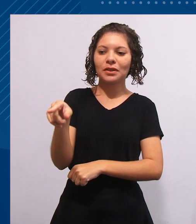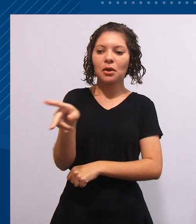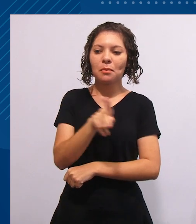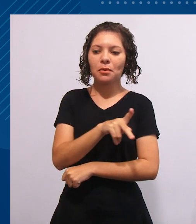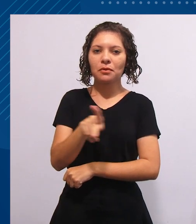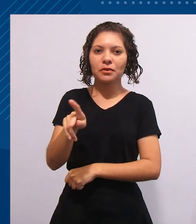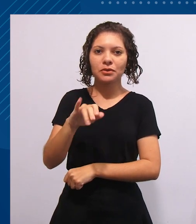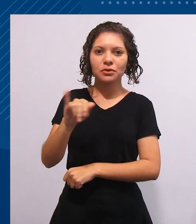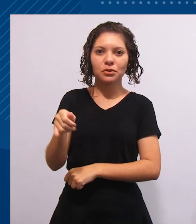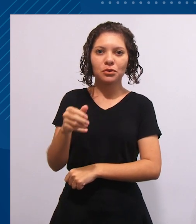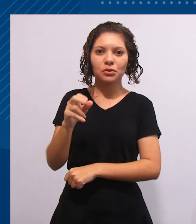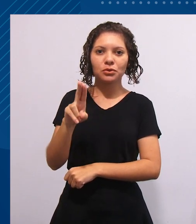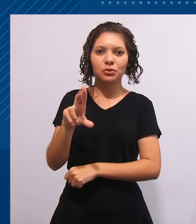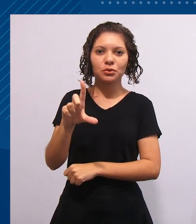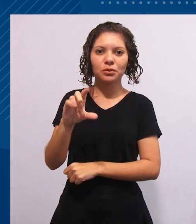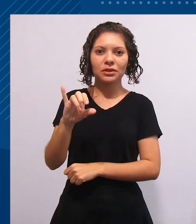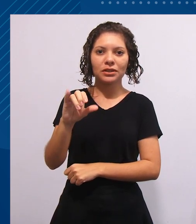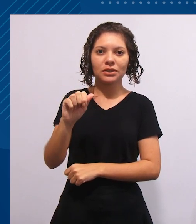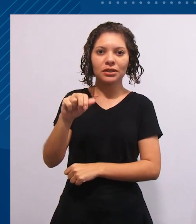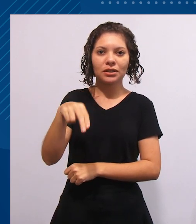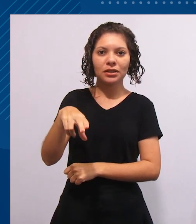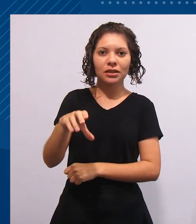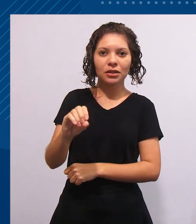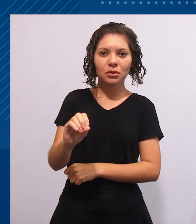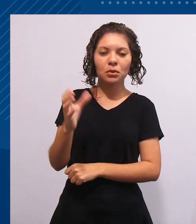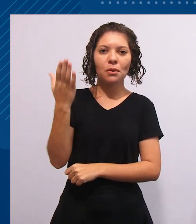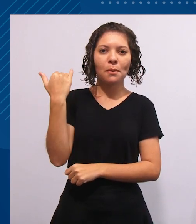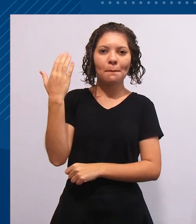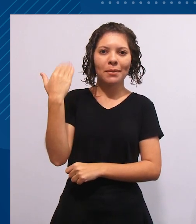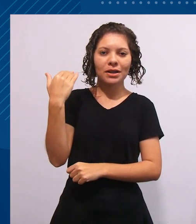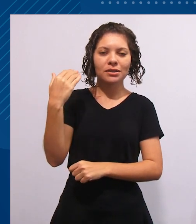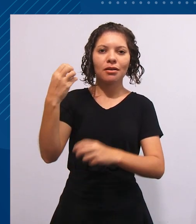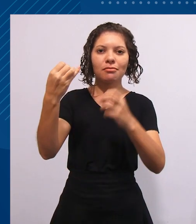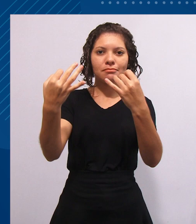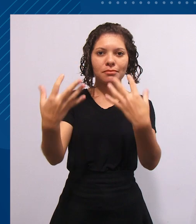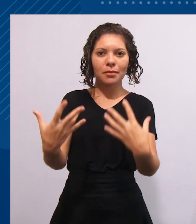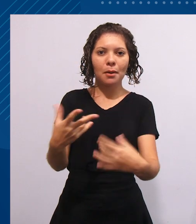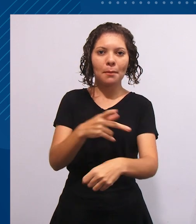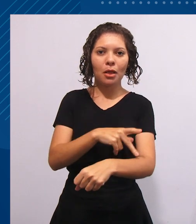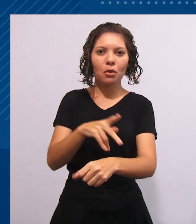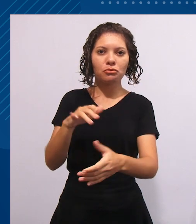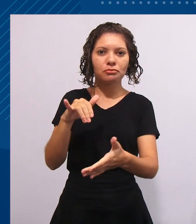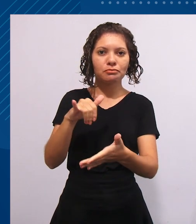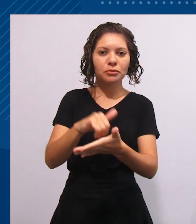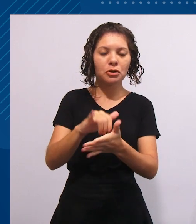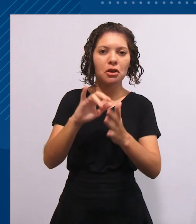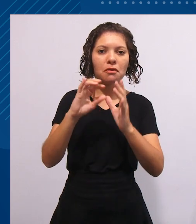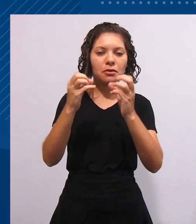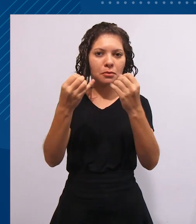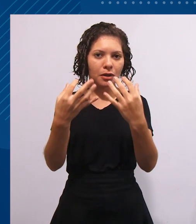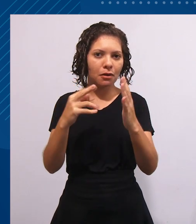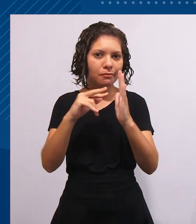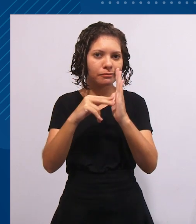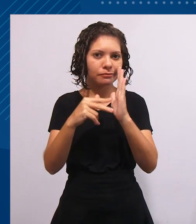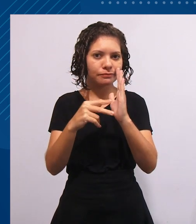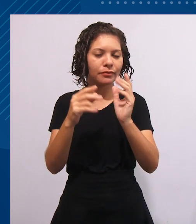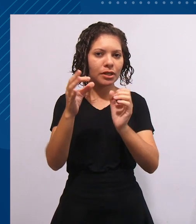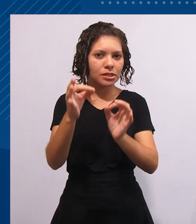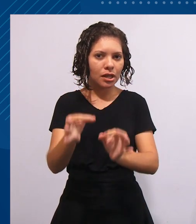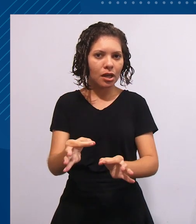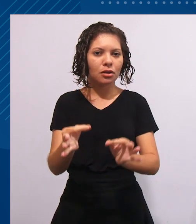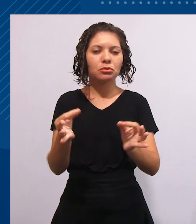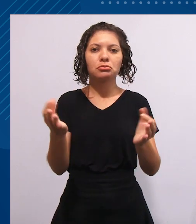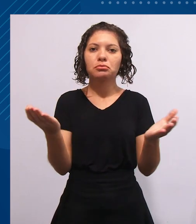no programa um nós falamos sobre a pedagogia do dispositivo né a definição e agora nesse